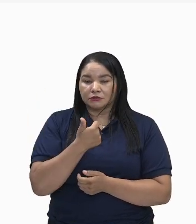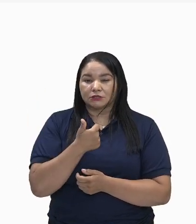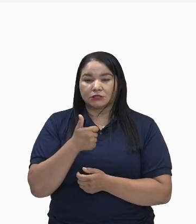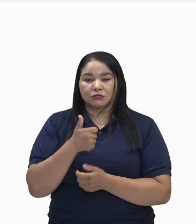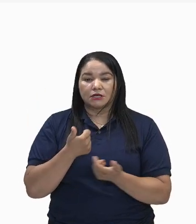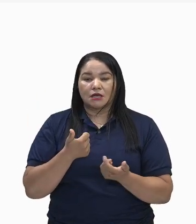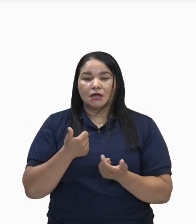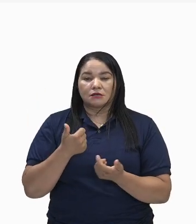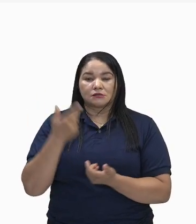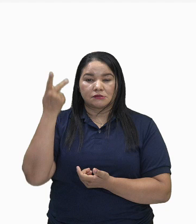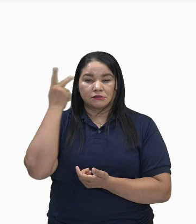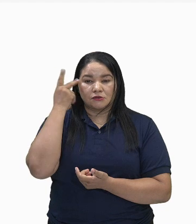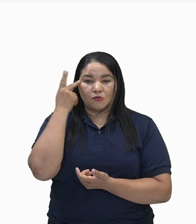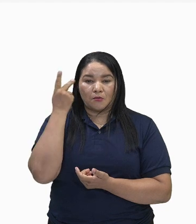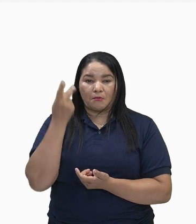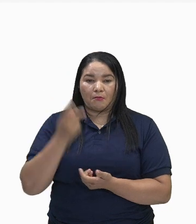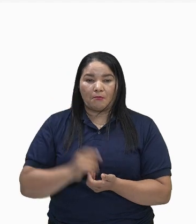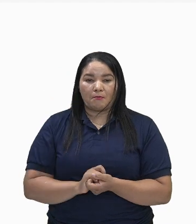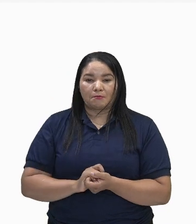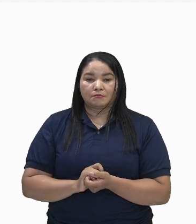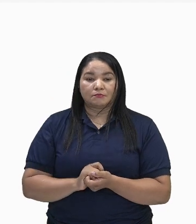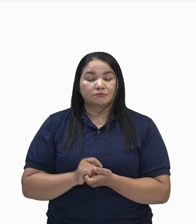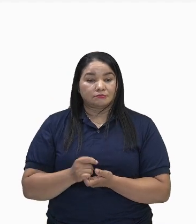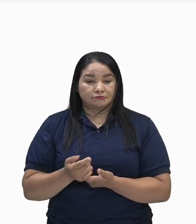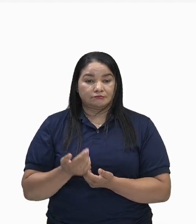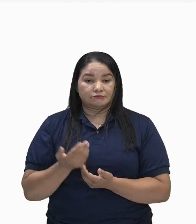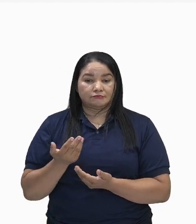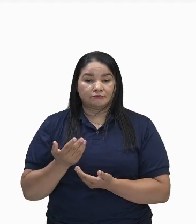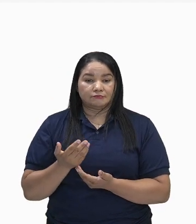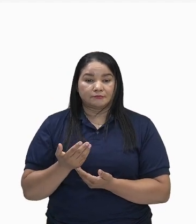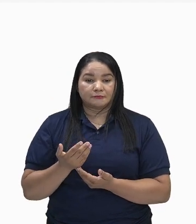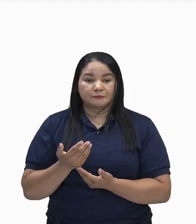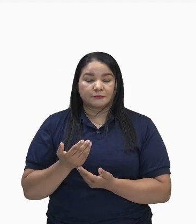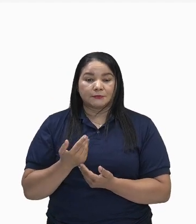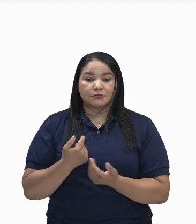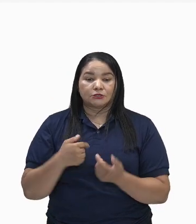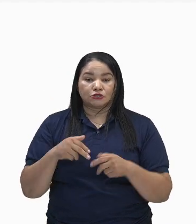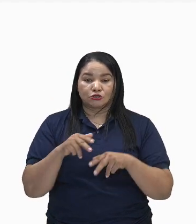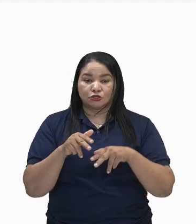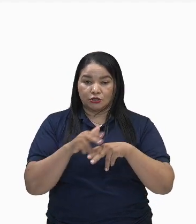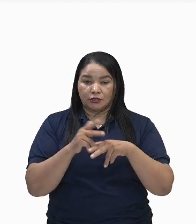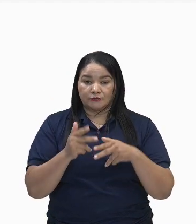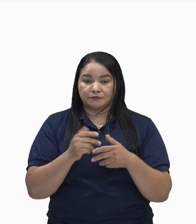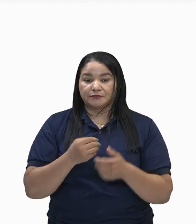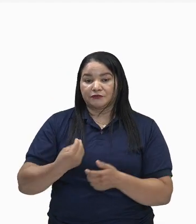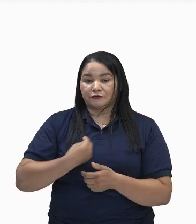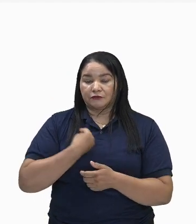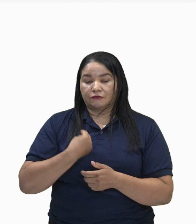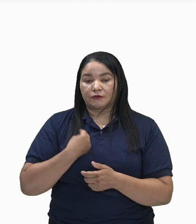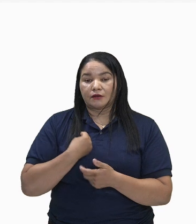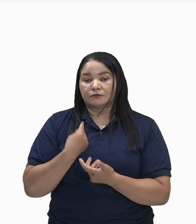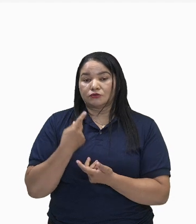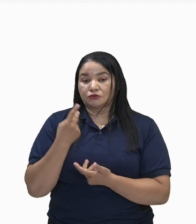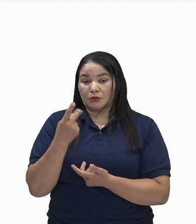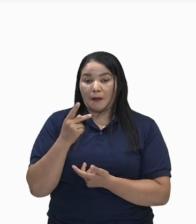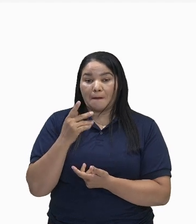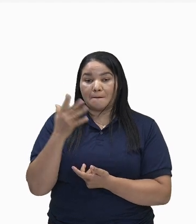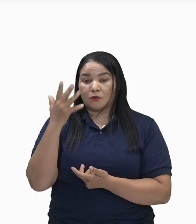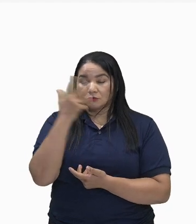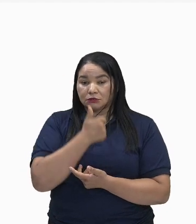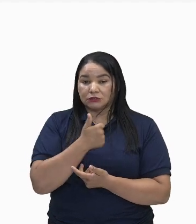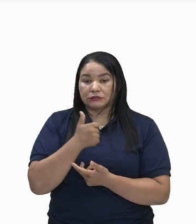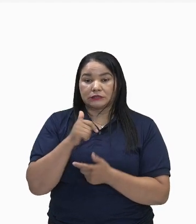São Paulo. Silepse de gênero. Vivemos na bonita e